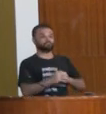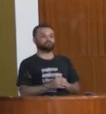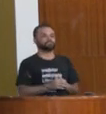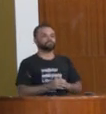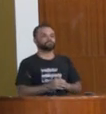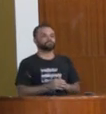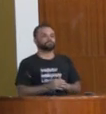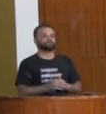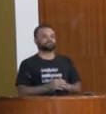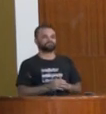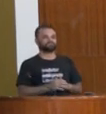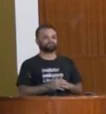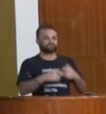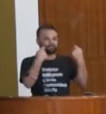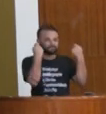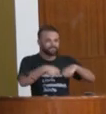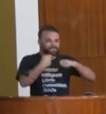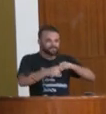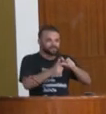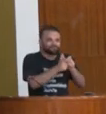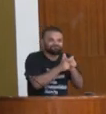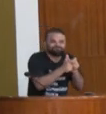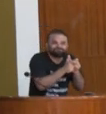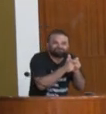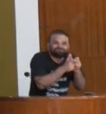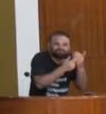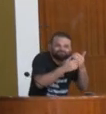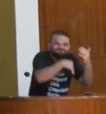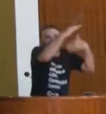precisamos mudar e ampliar essa lei,